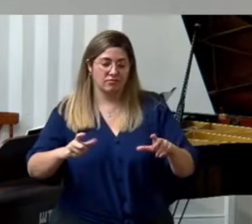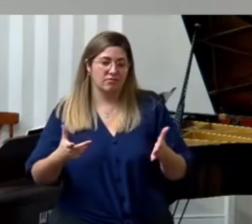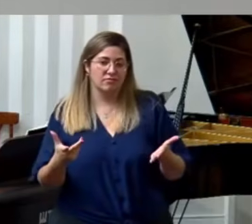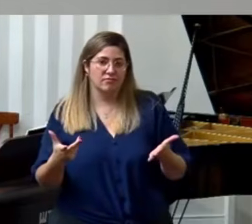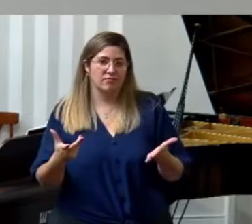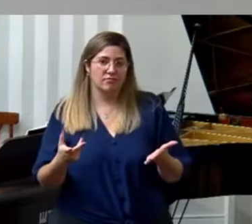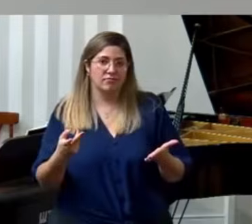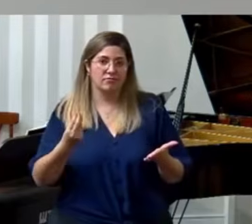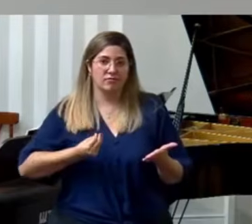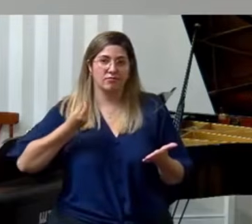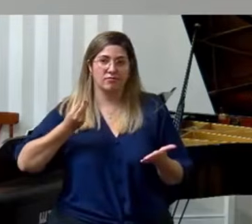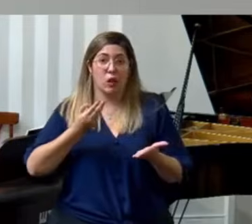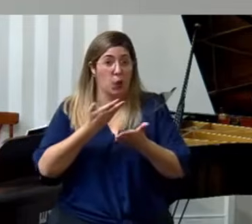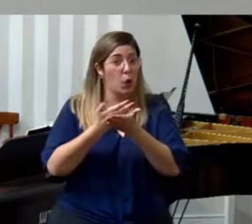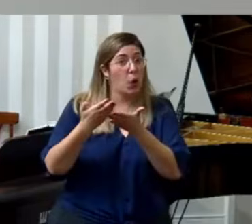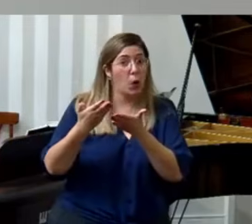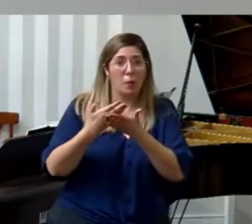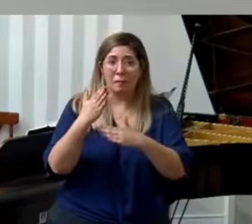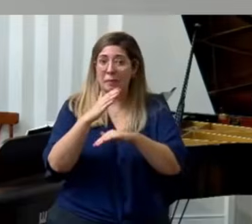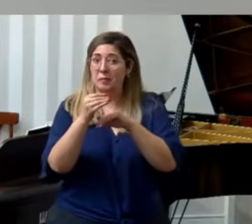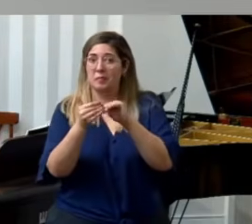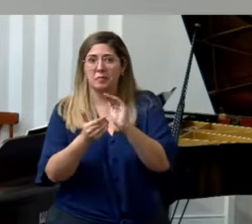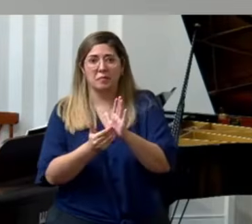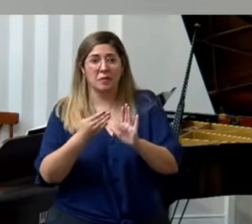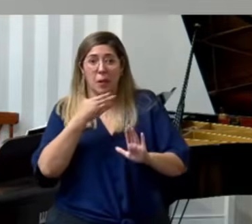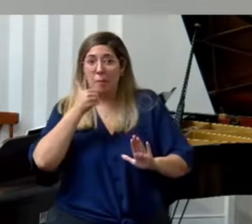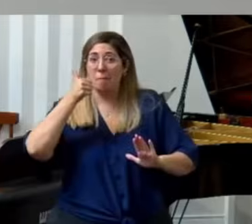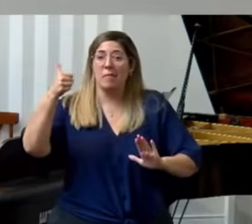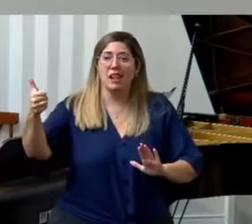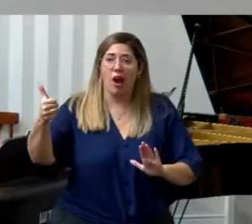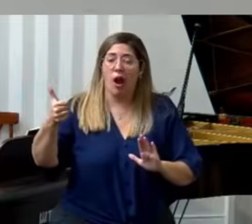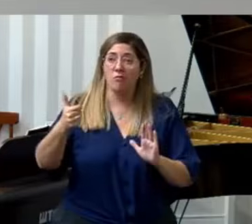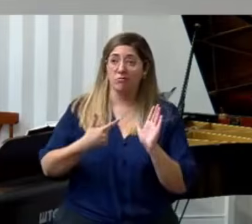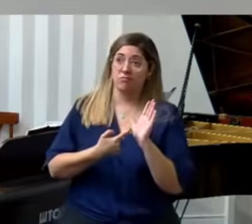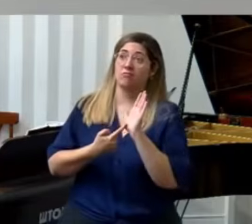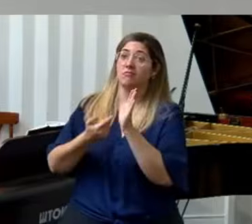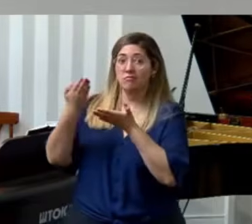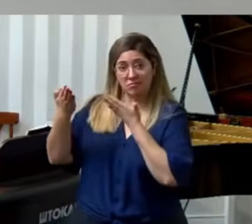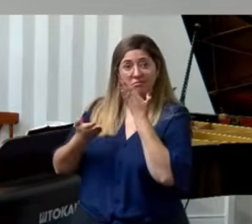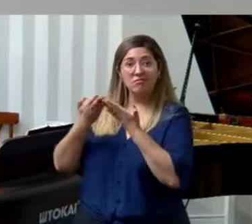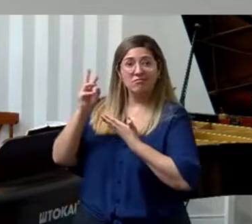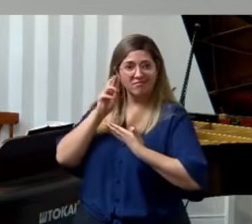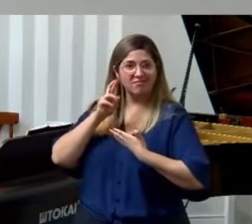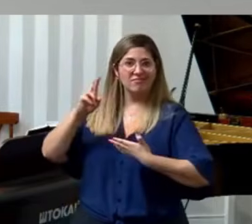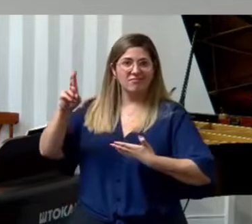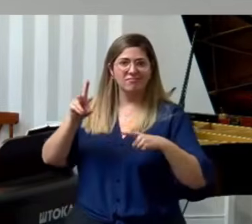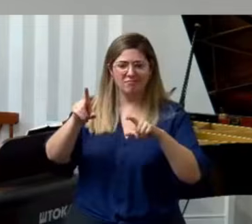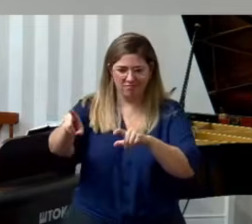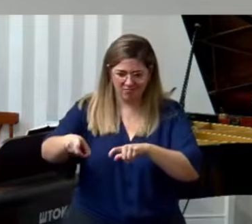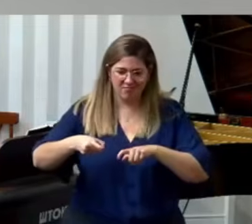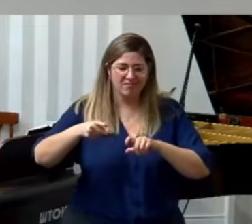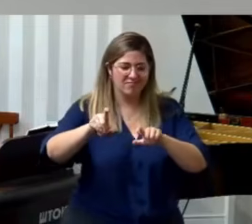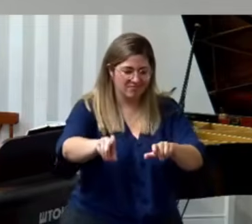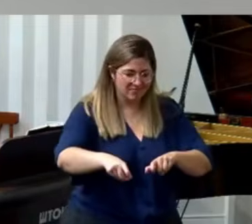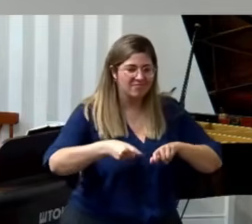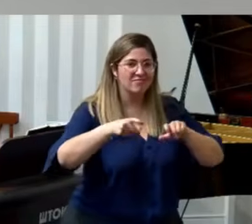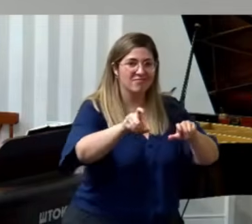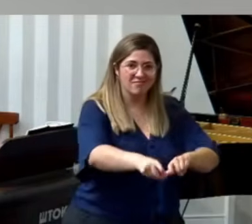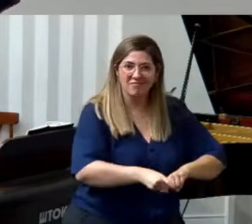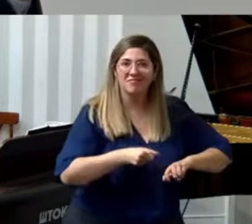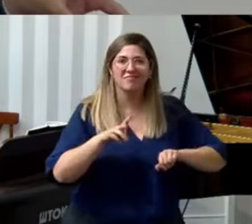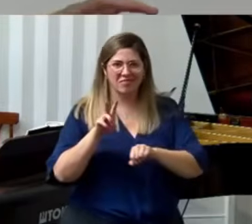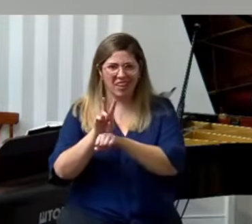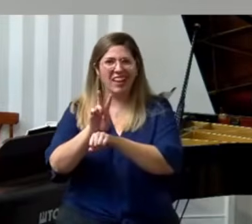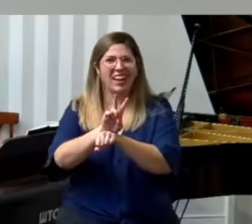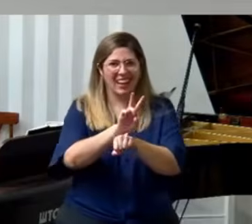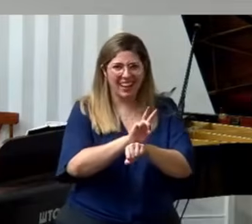Cristo, viviam no momento inicial em que a melhor forma de demonstrar o seu serviço a Deus era cultivando o solo,